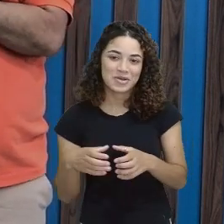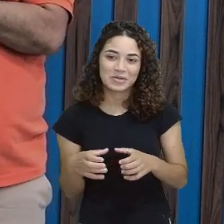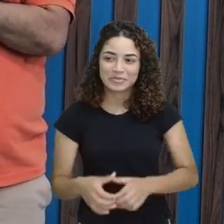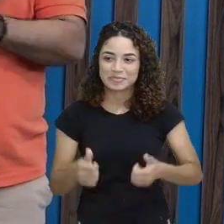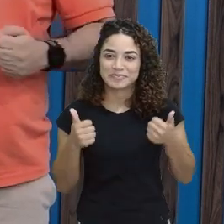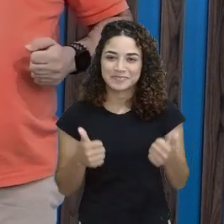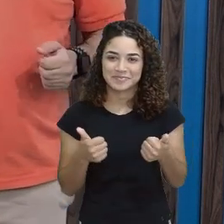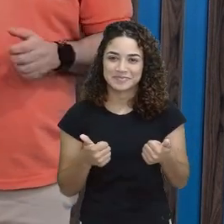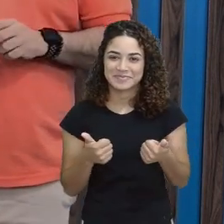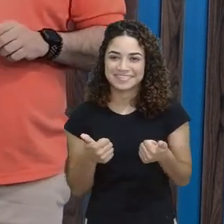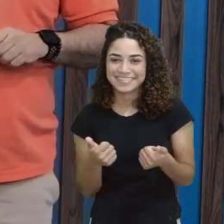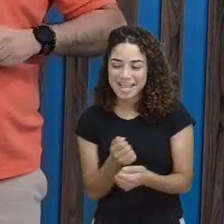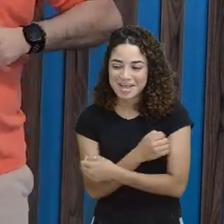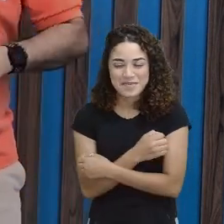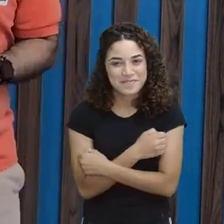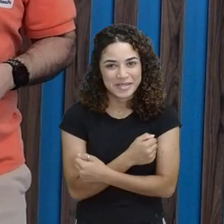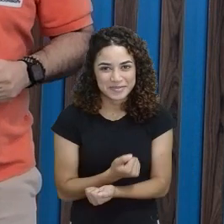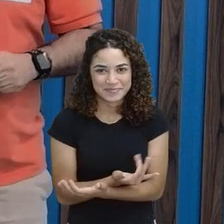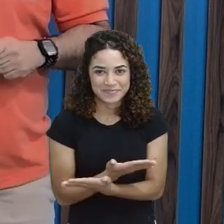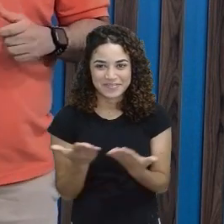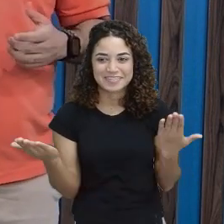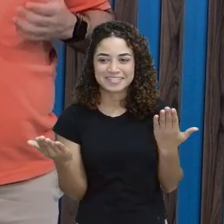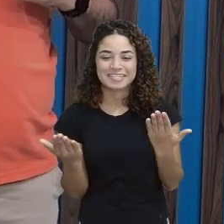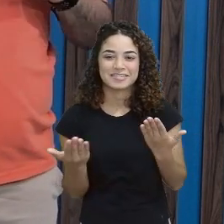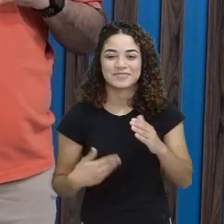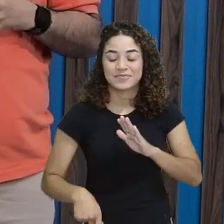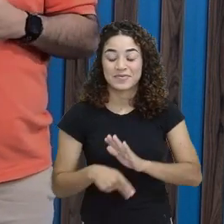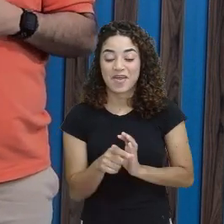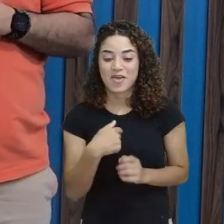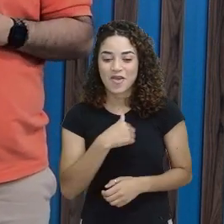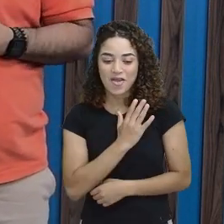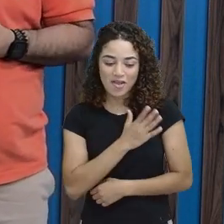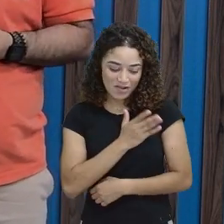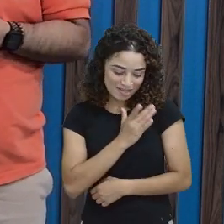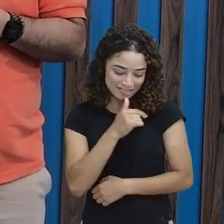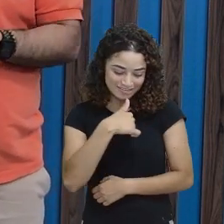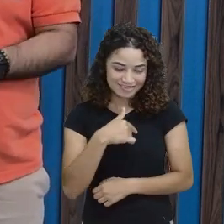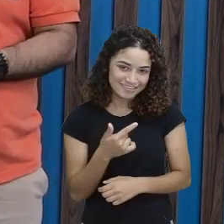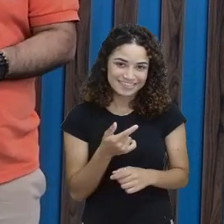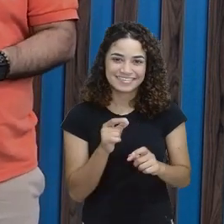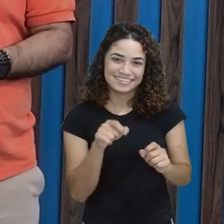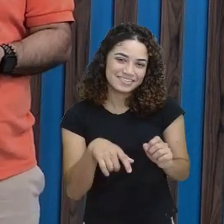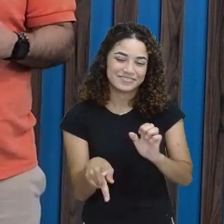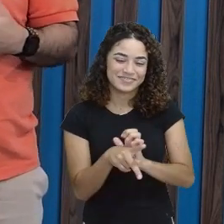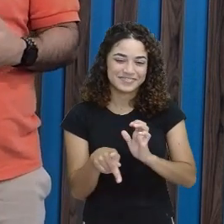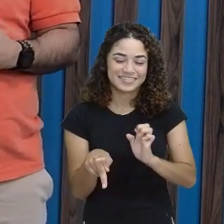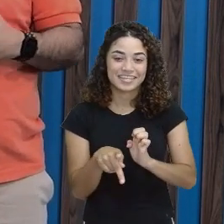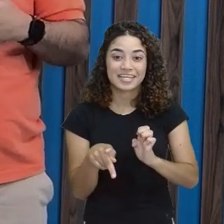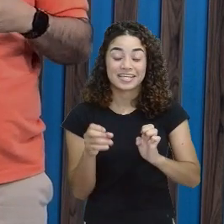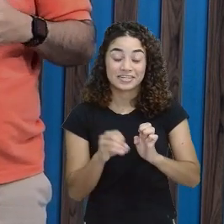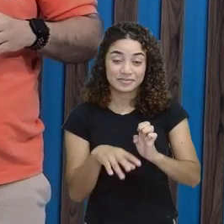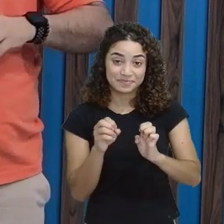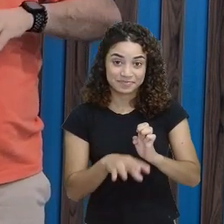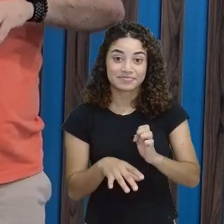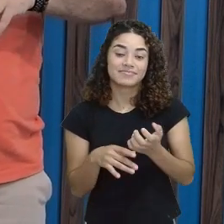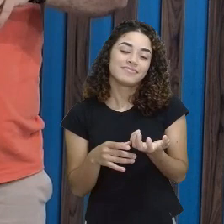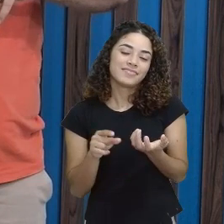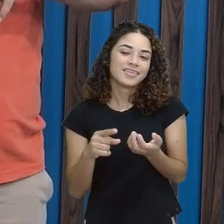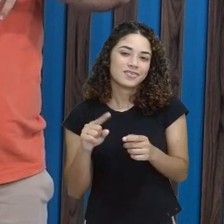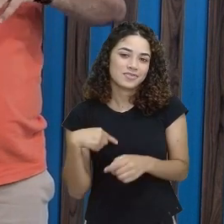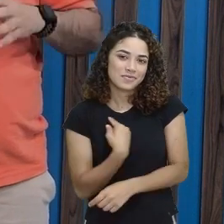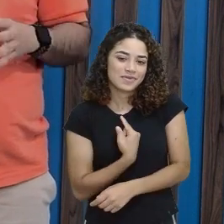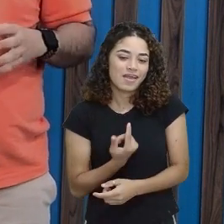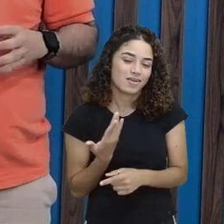ó, turminha do coração aqui do Educa, então nos ajudam para que nossas aulas se tornem também